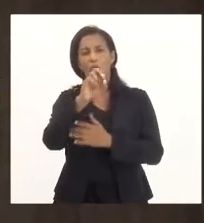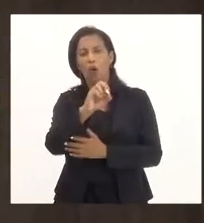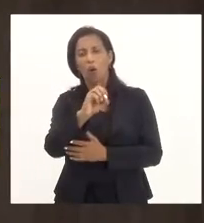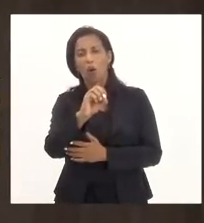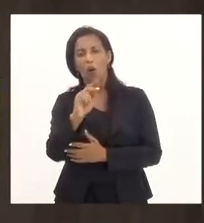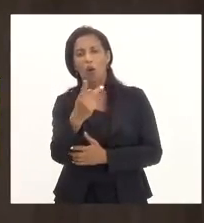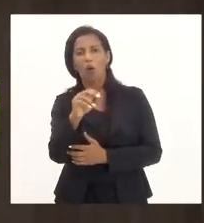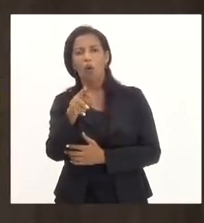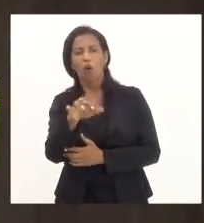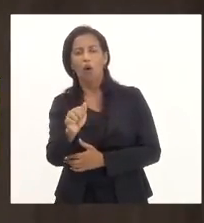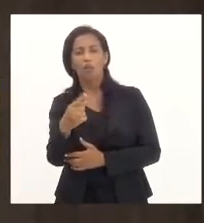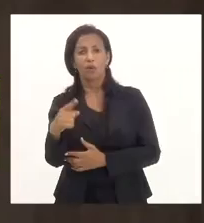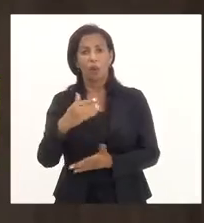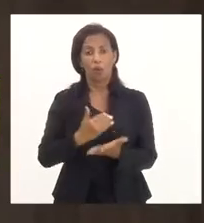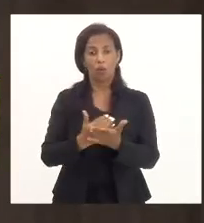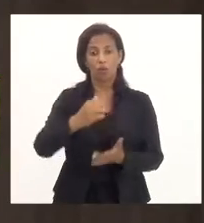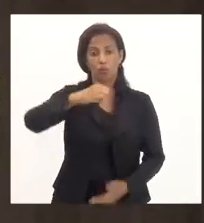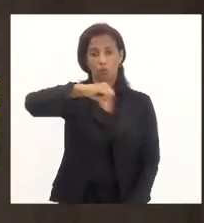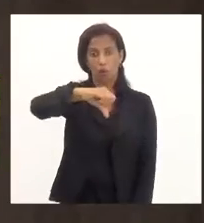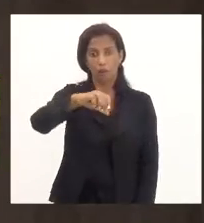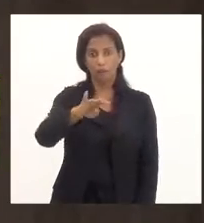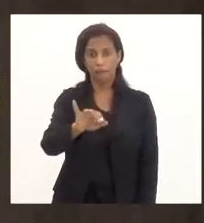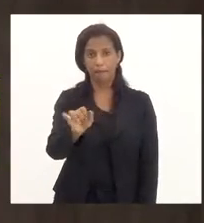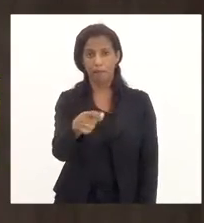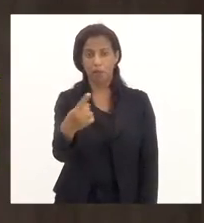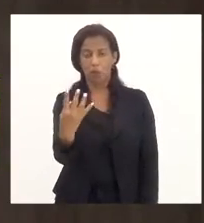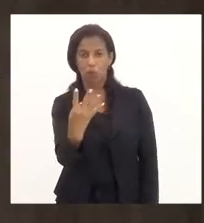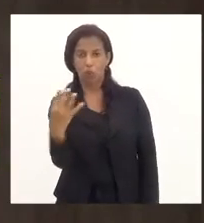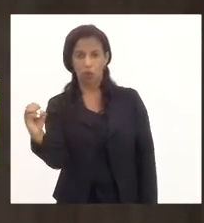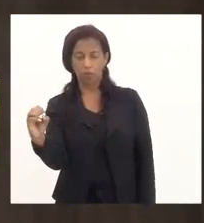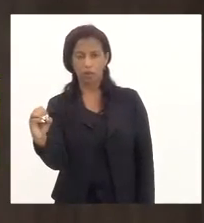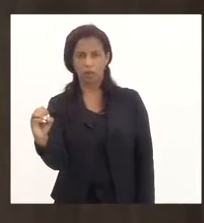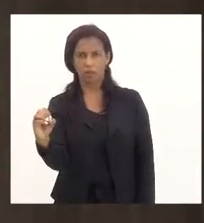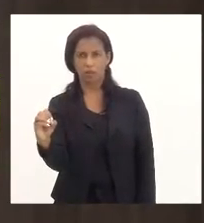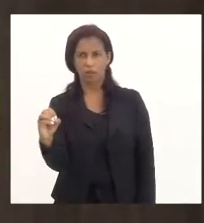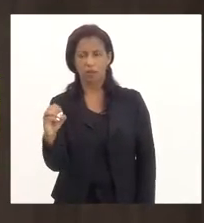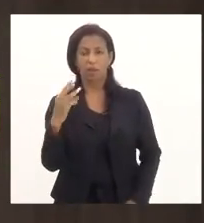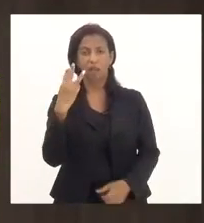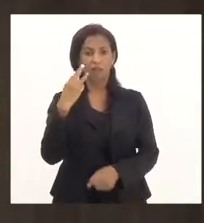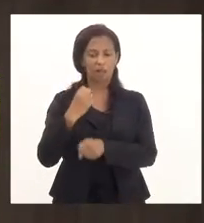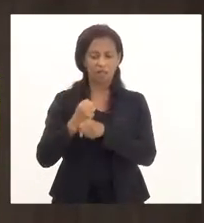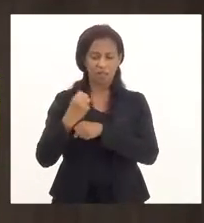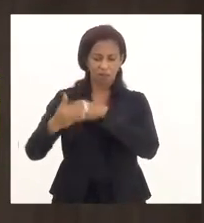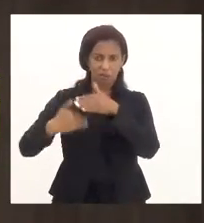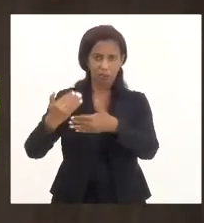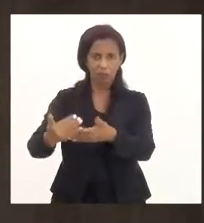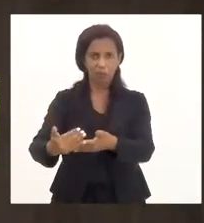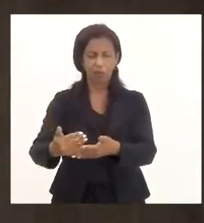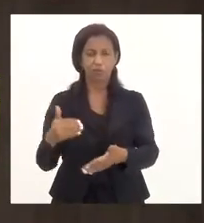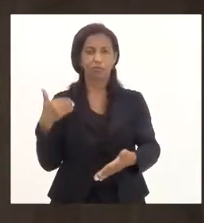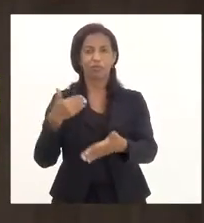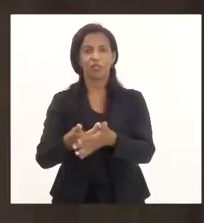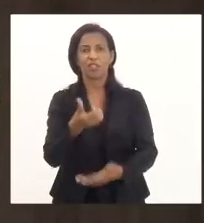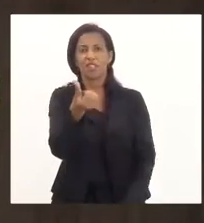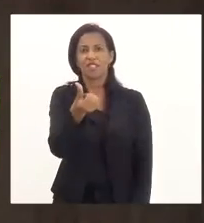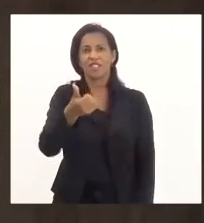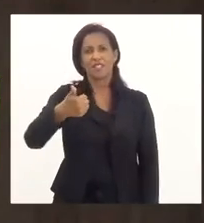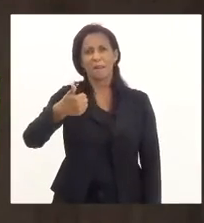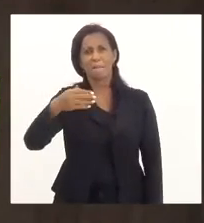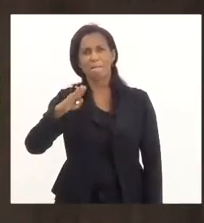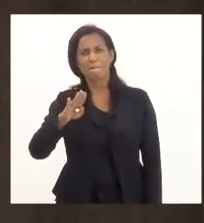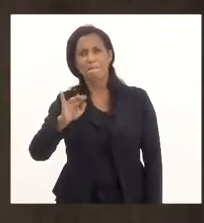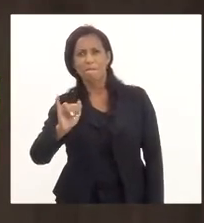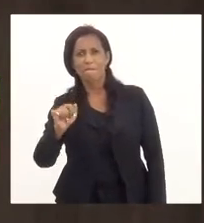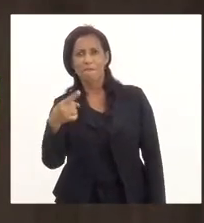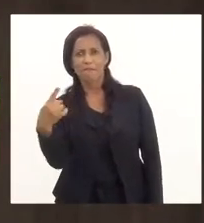aval iniciou com 9 bilhões e quatrocentos e treze para concluir Três anos depois chegou a 61